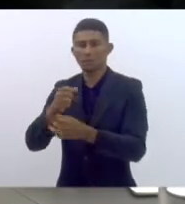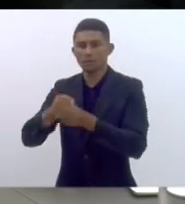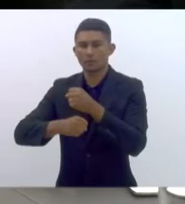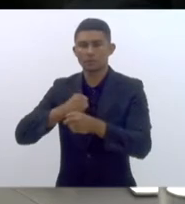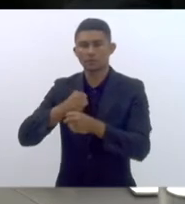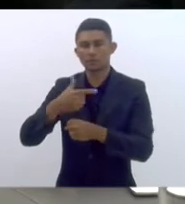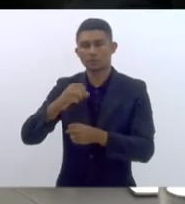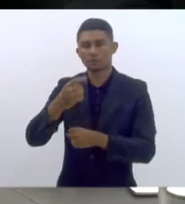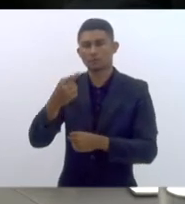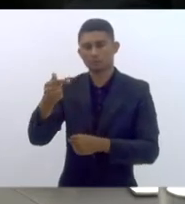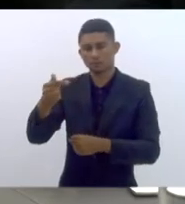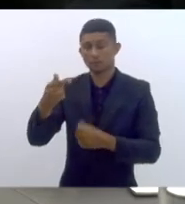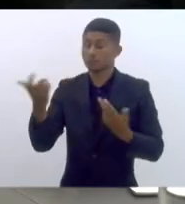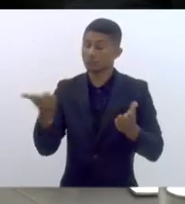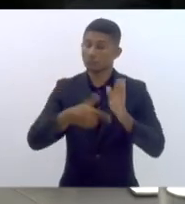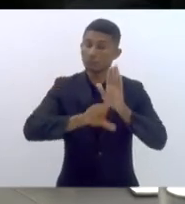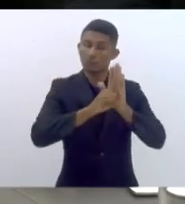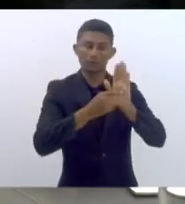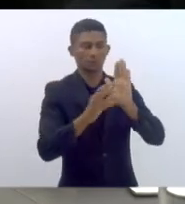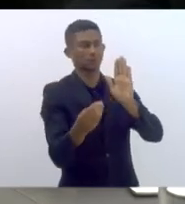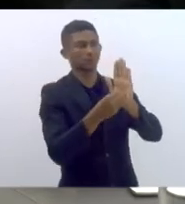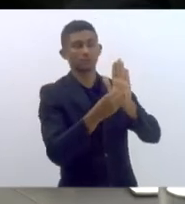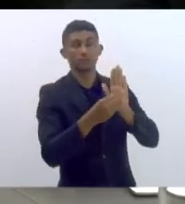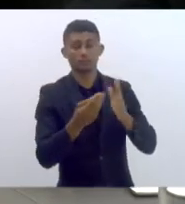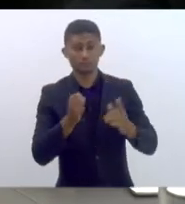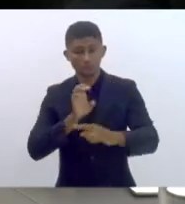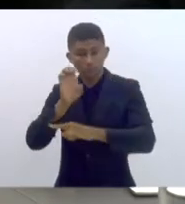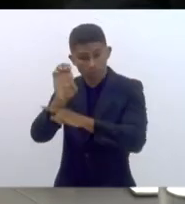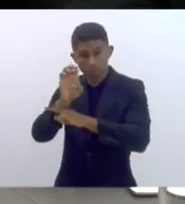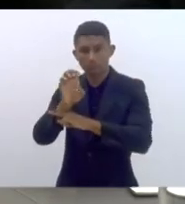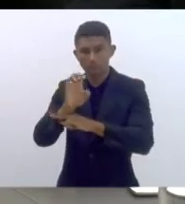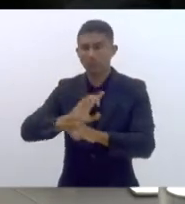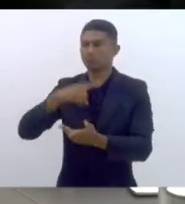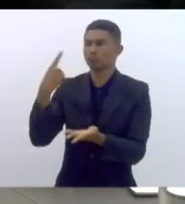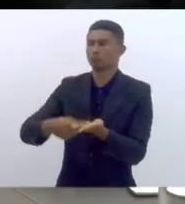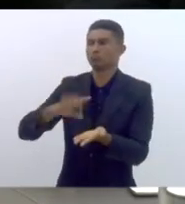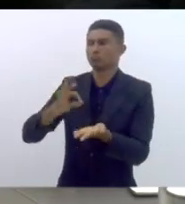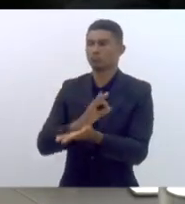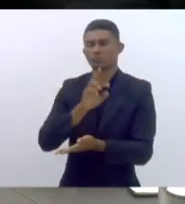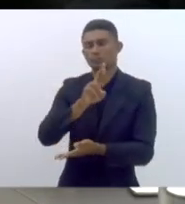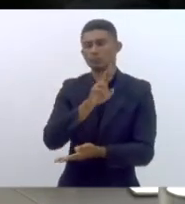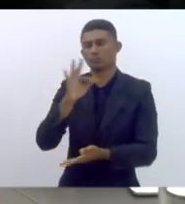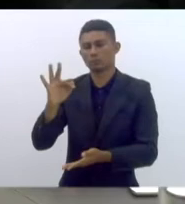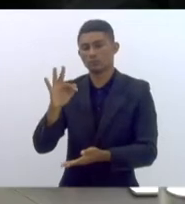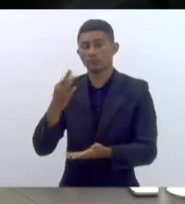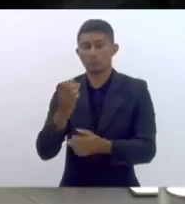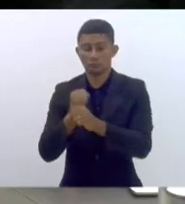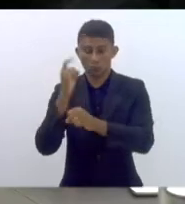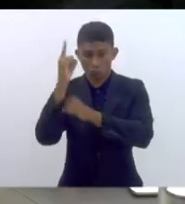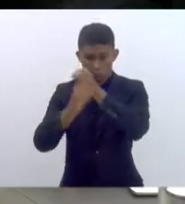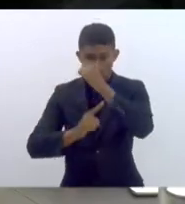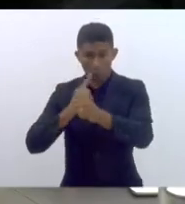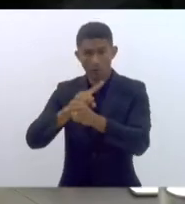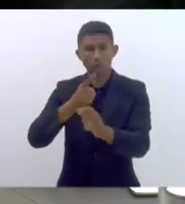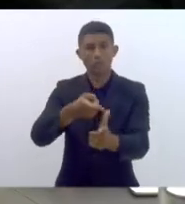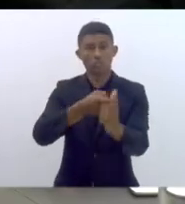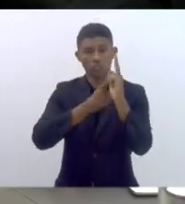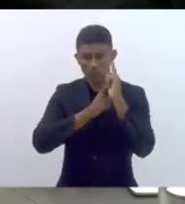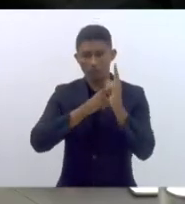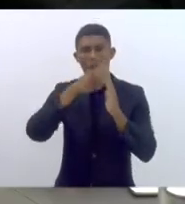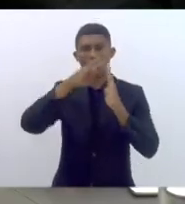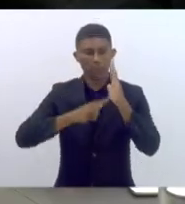na lei, ele tem a previsão de, no momento que o Estado homologa o regime, ele fica um ano sem pagar a sua dívida contratual.